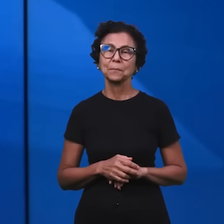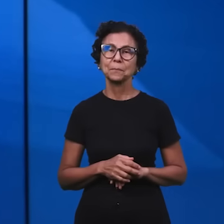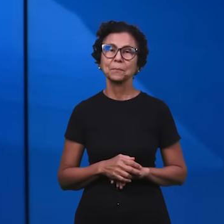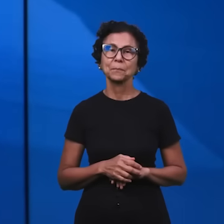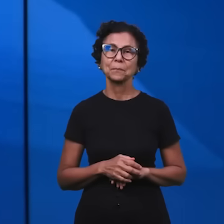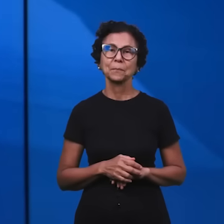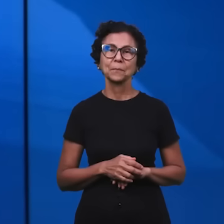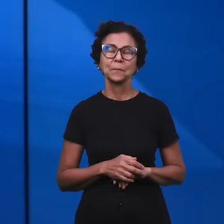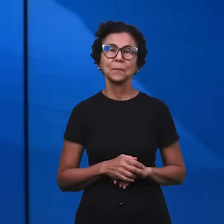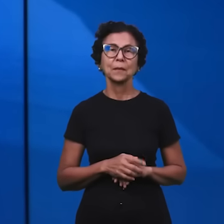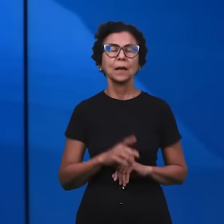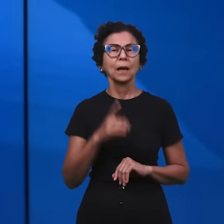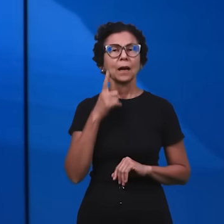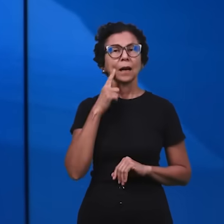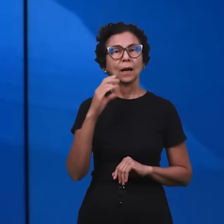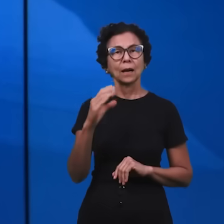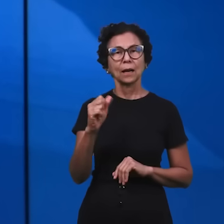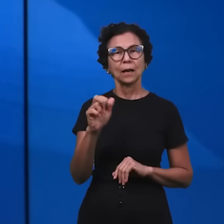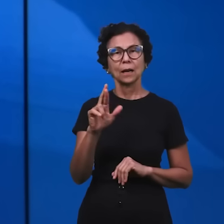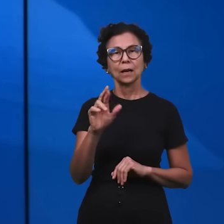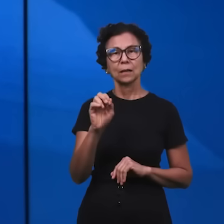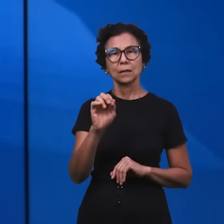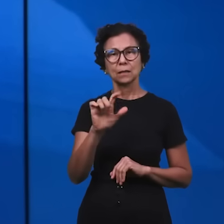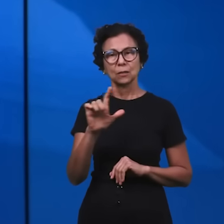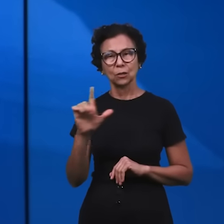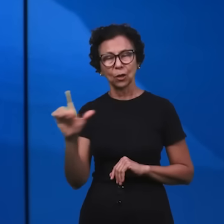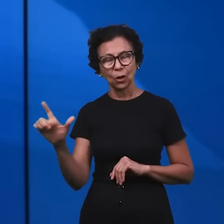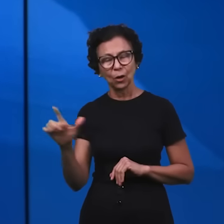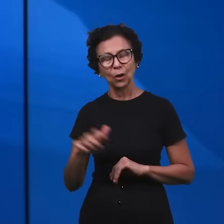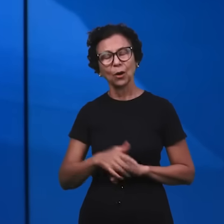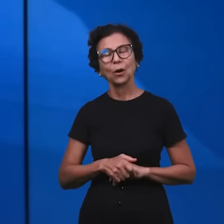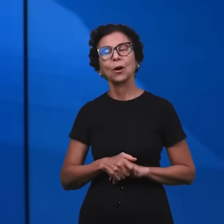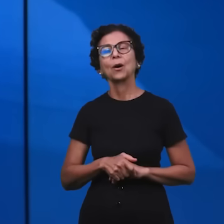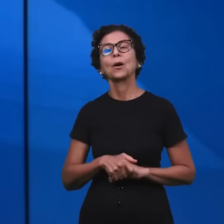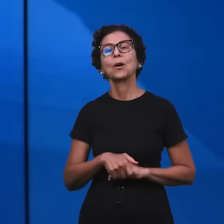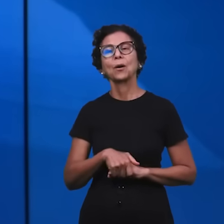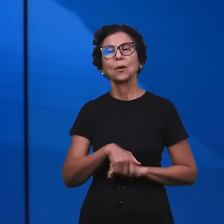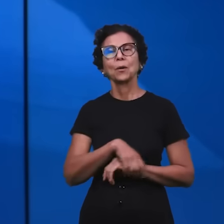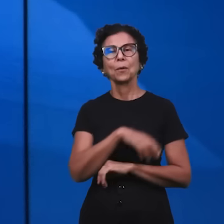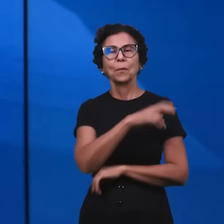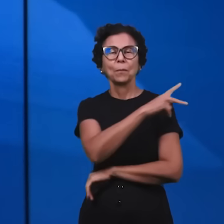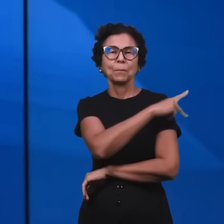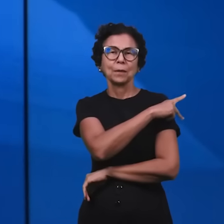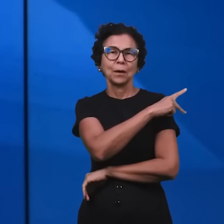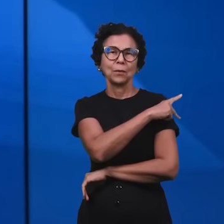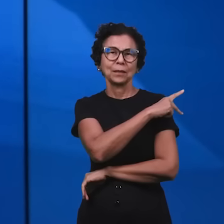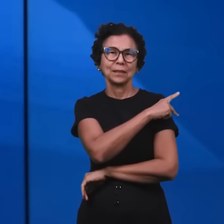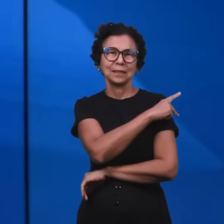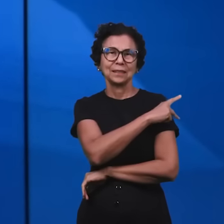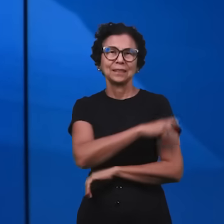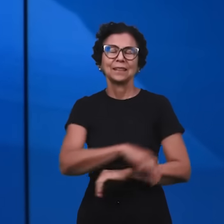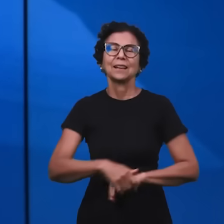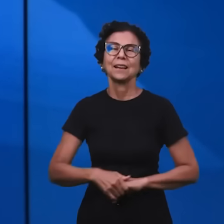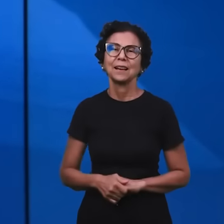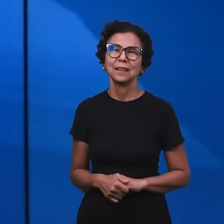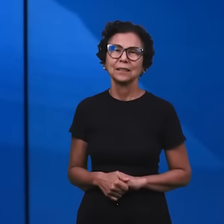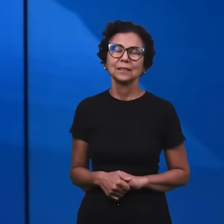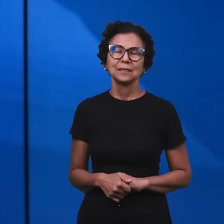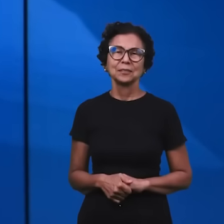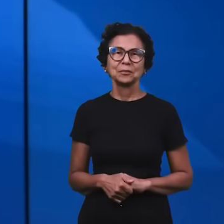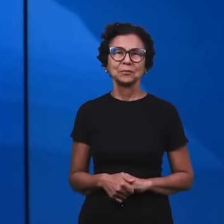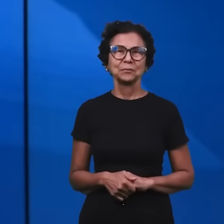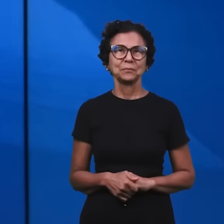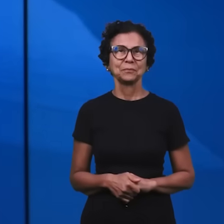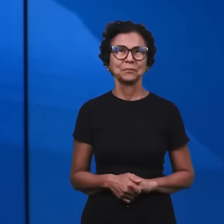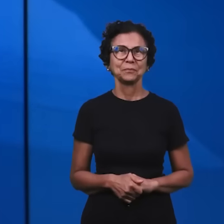dar vai ser a Carol, lá de Teresina, no Piauí, da cidade de Teresina, no estado do Piauí. A Carol vai